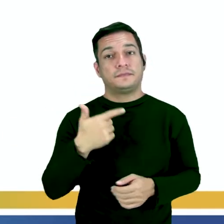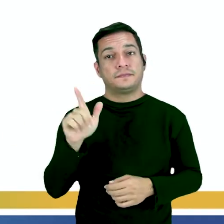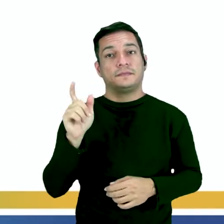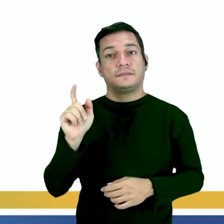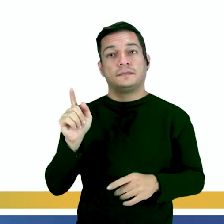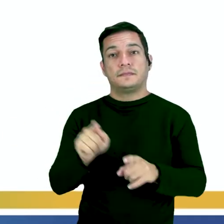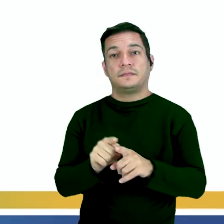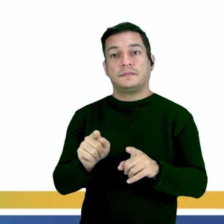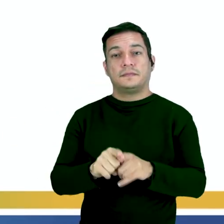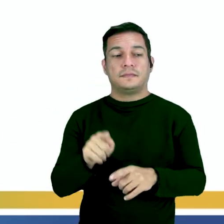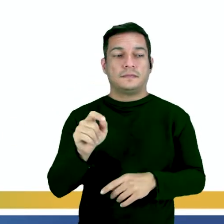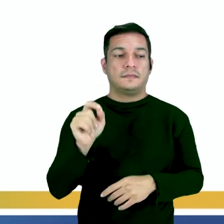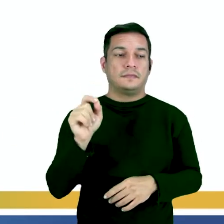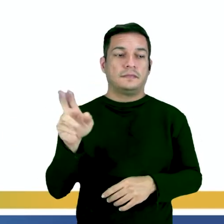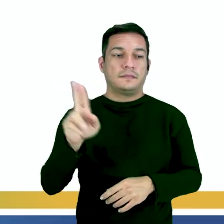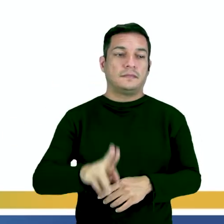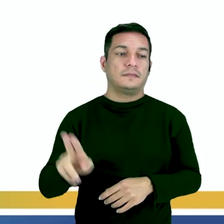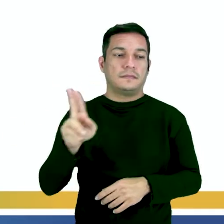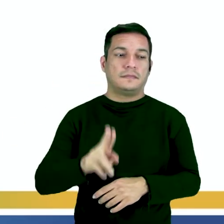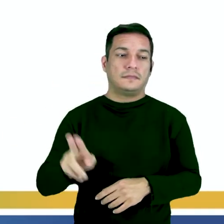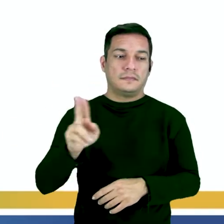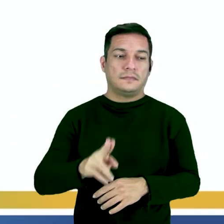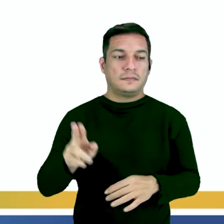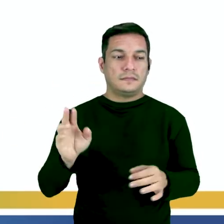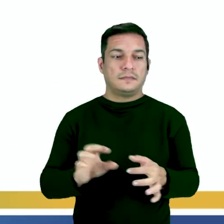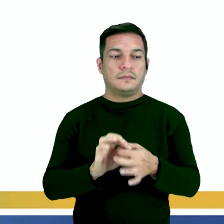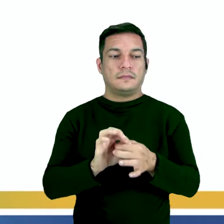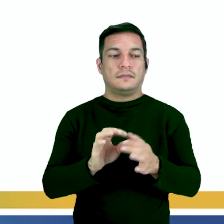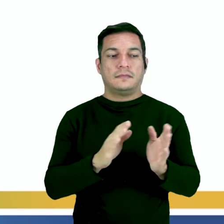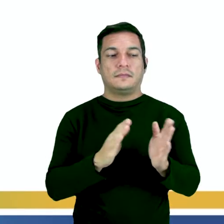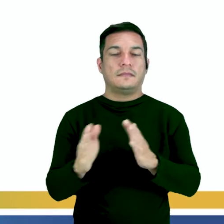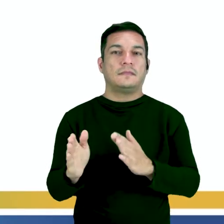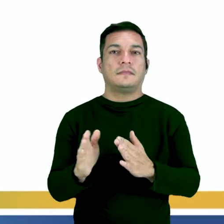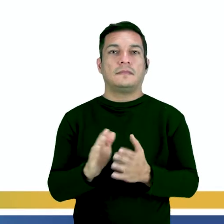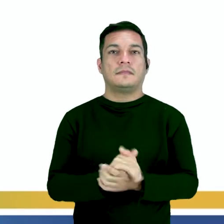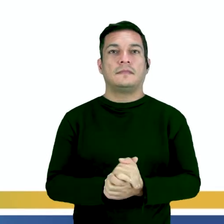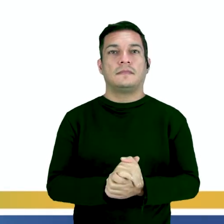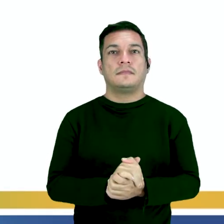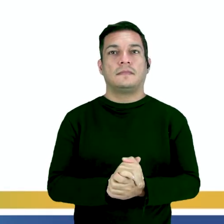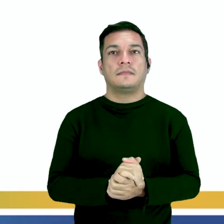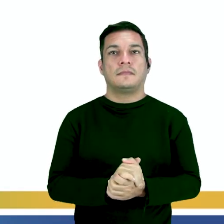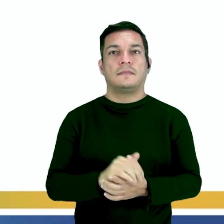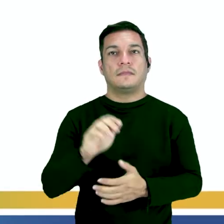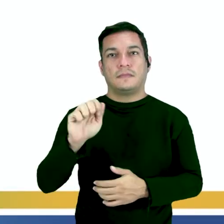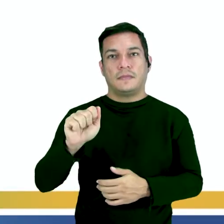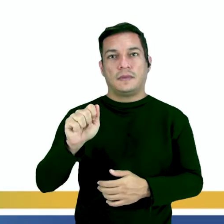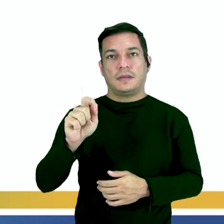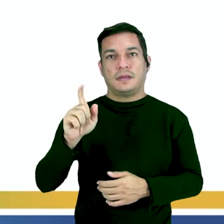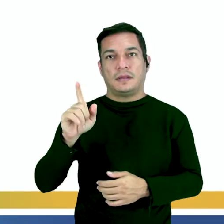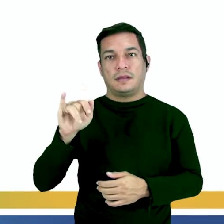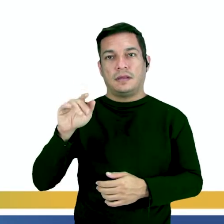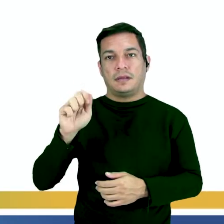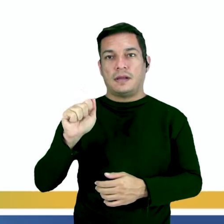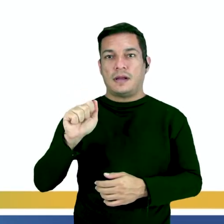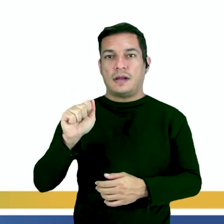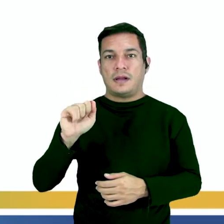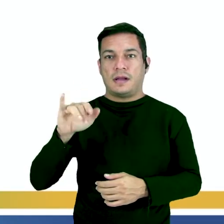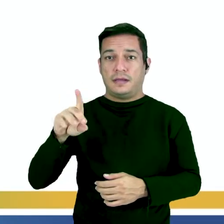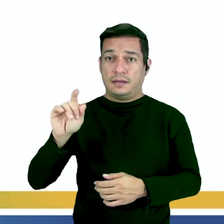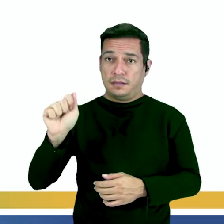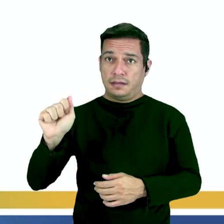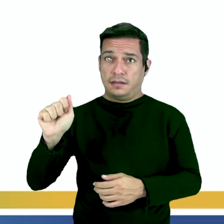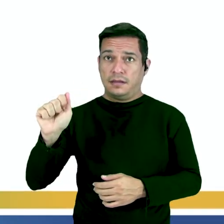que também é usada para unir esses períodos, a expressão ainda assim, que apesar de ser